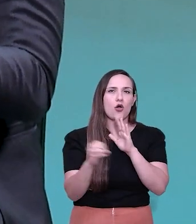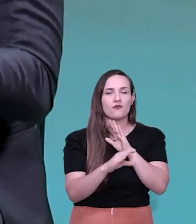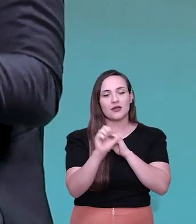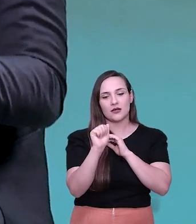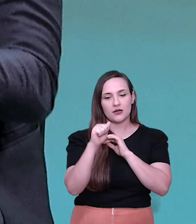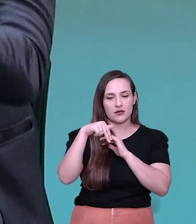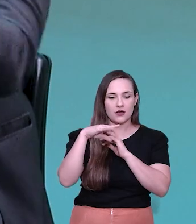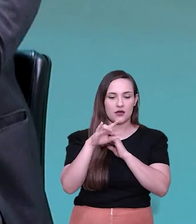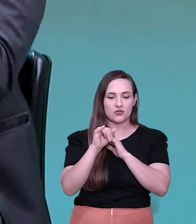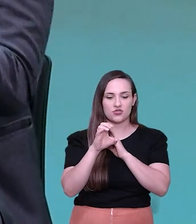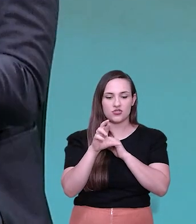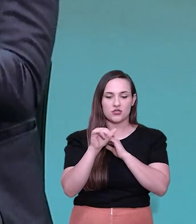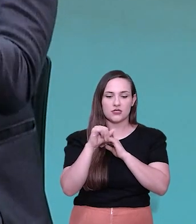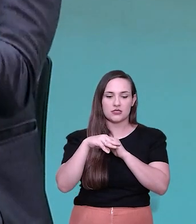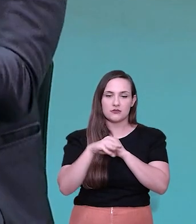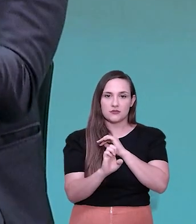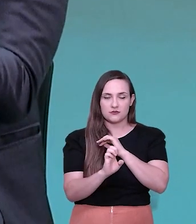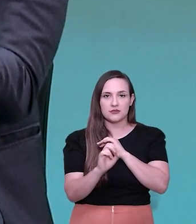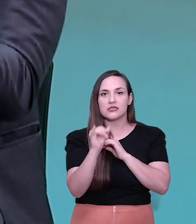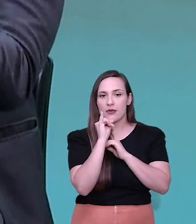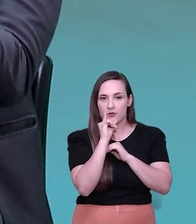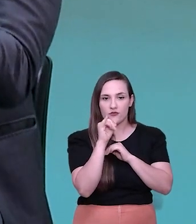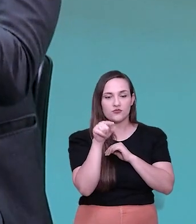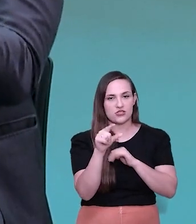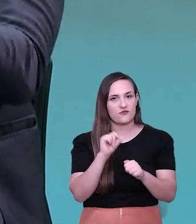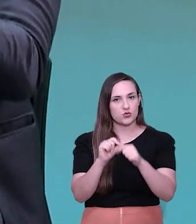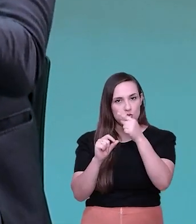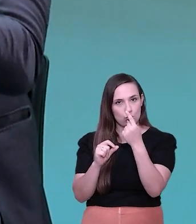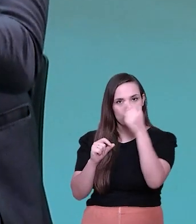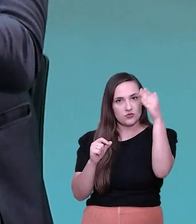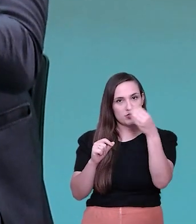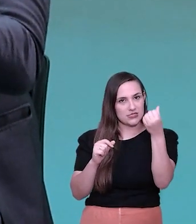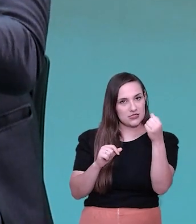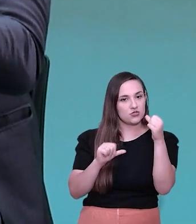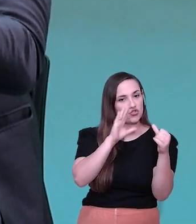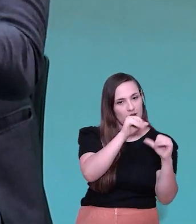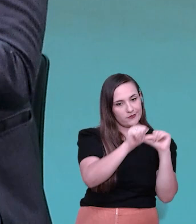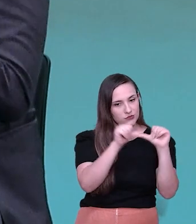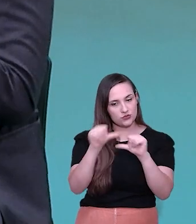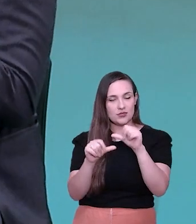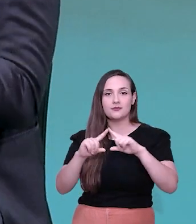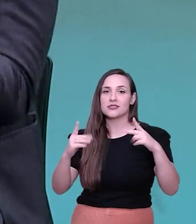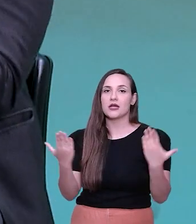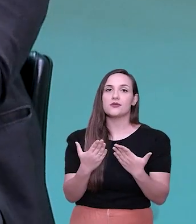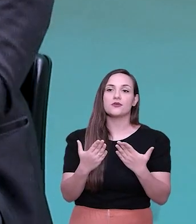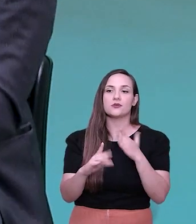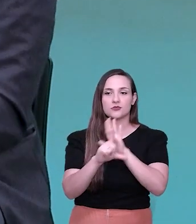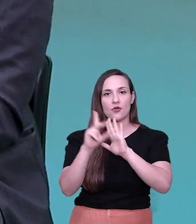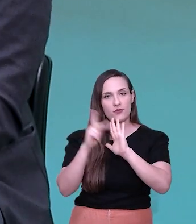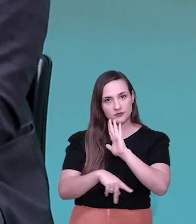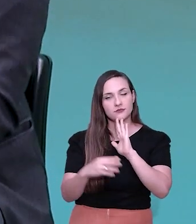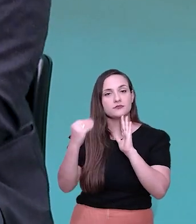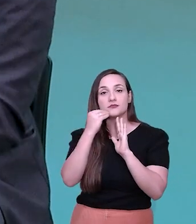era 1/6, a regra geral era você cumpre 1/6 da pena e aí você pode ir para o regime menos gravoso. O que o projeto